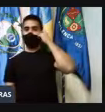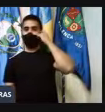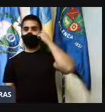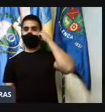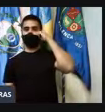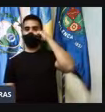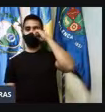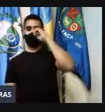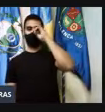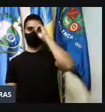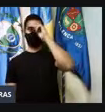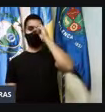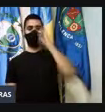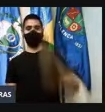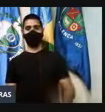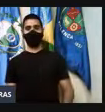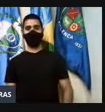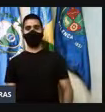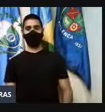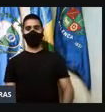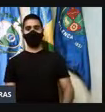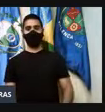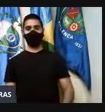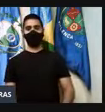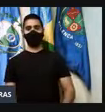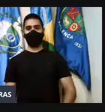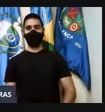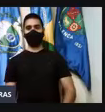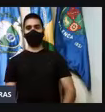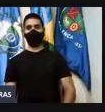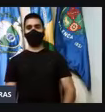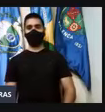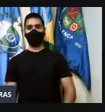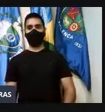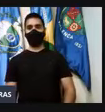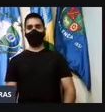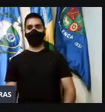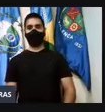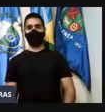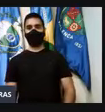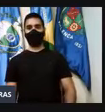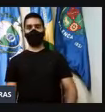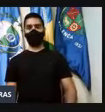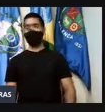Próxima vereadora, Fabiane Vasconcelos.